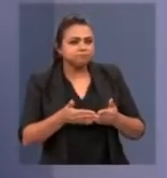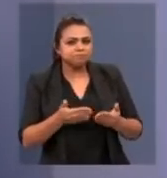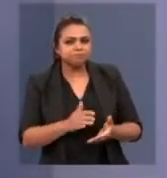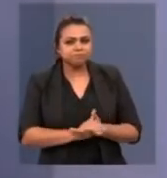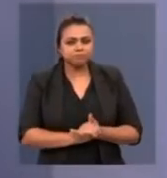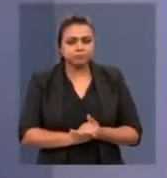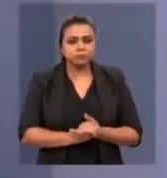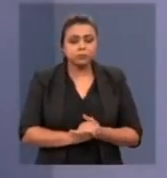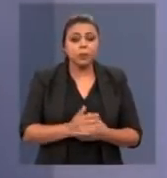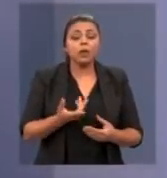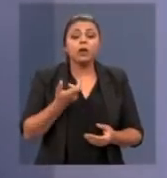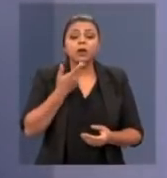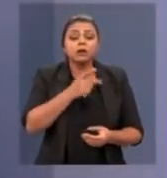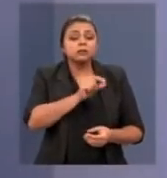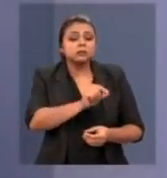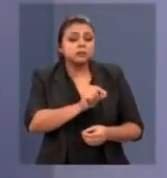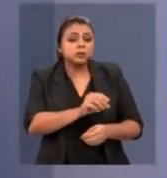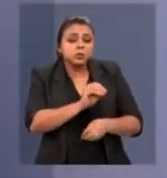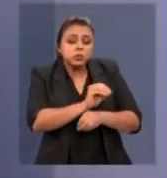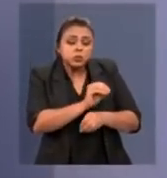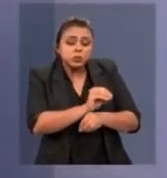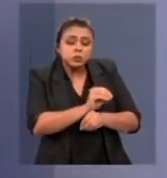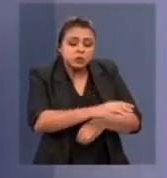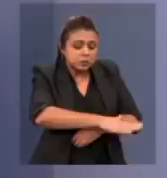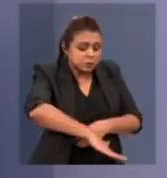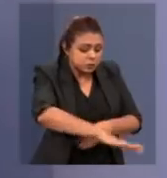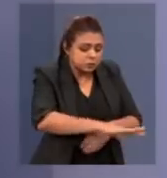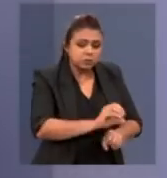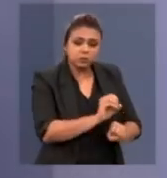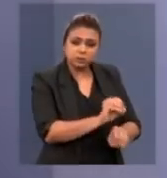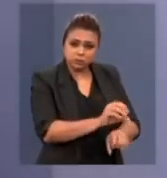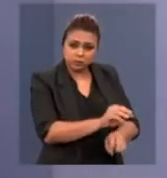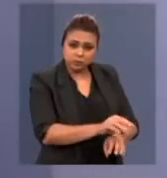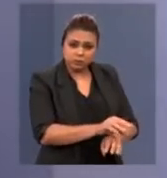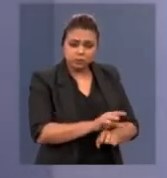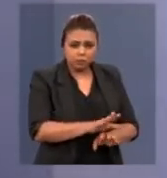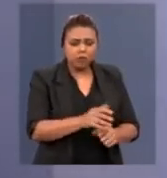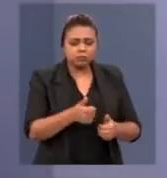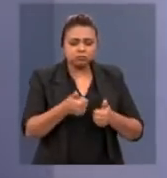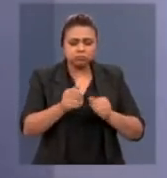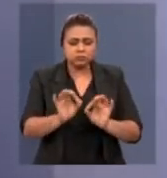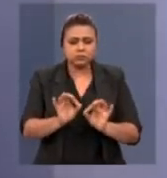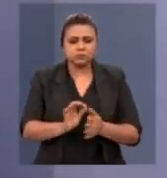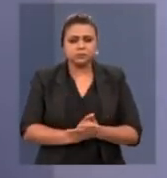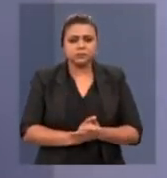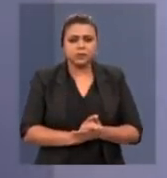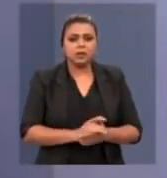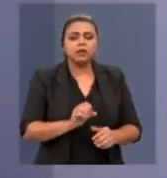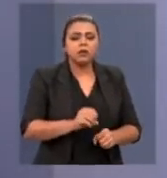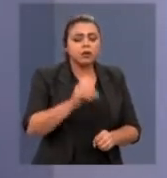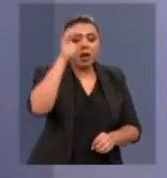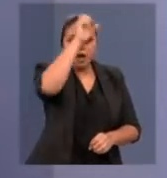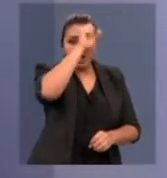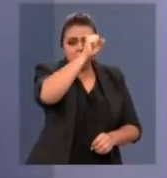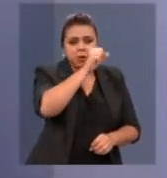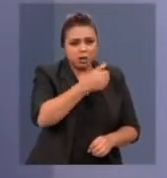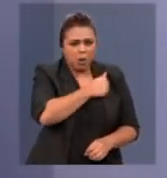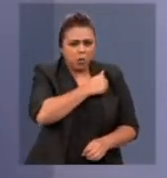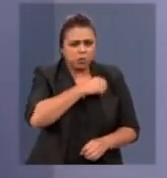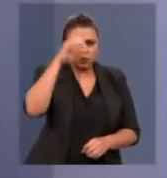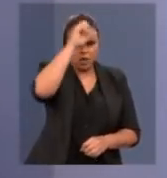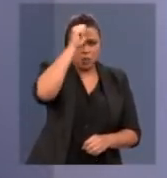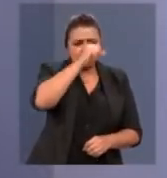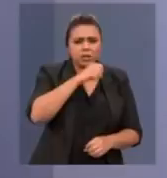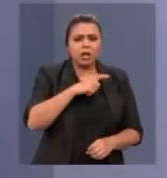o cuidado do do candidato com a educação né vamos lá pessoal aprendizado do aluno ele recebeu a